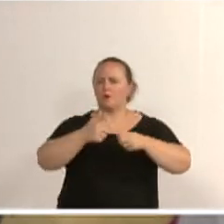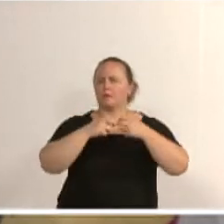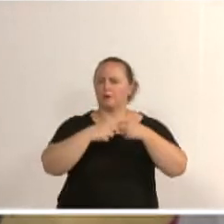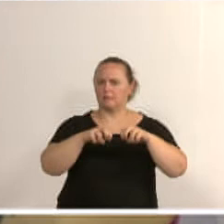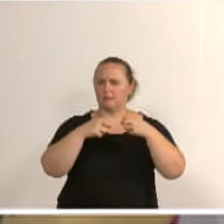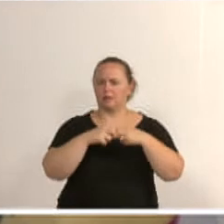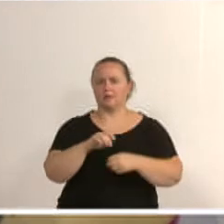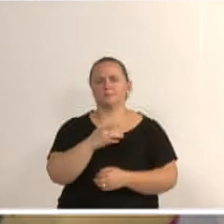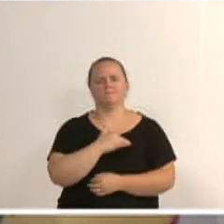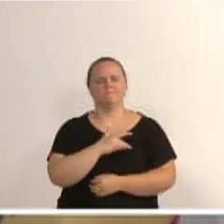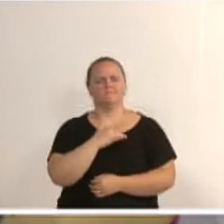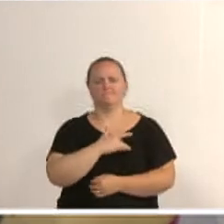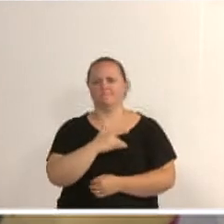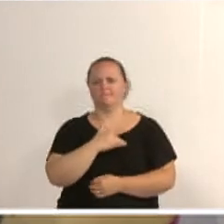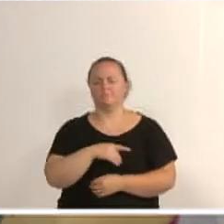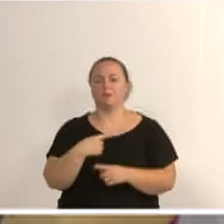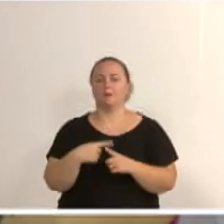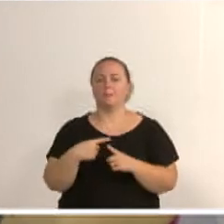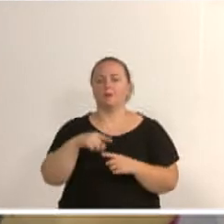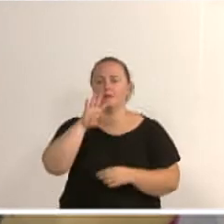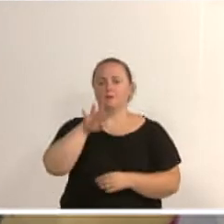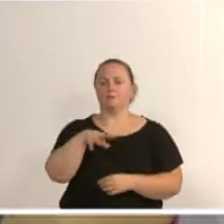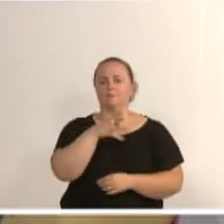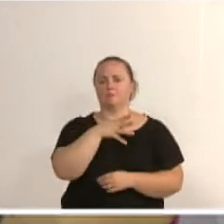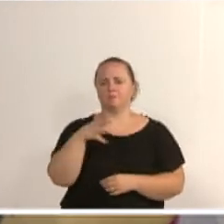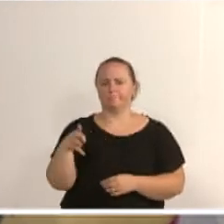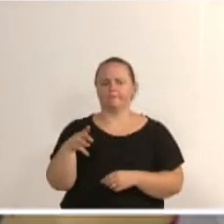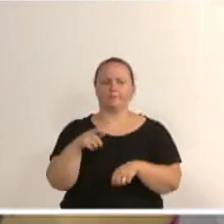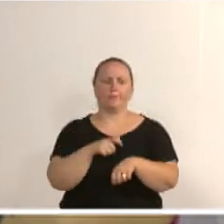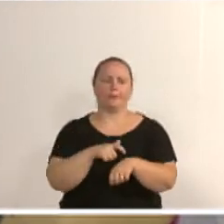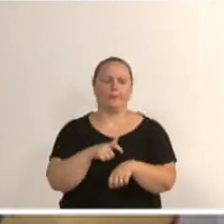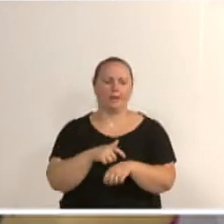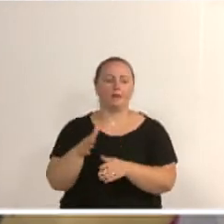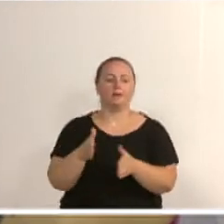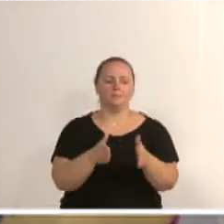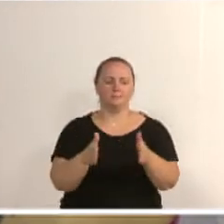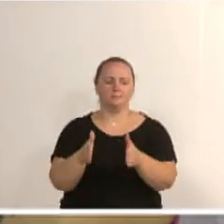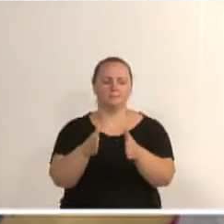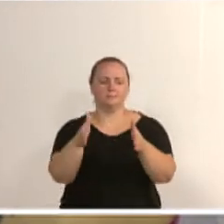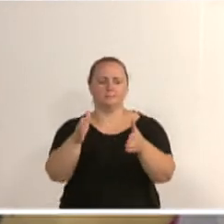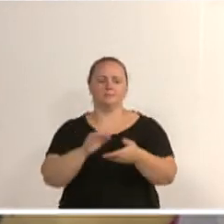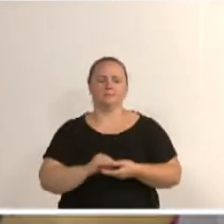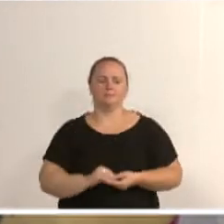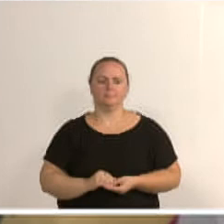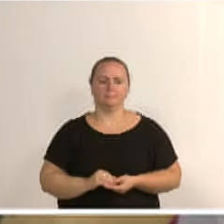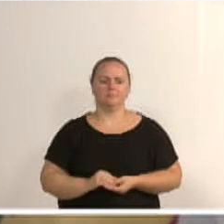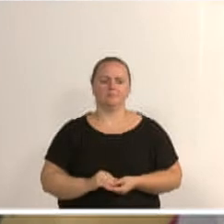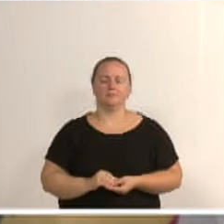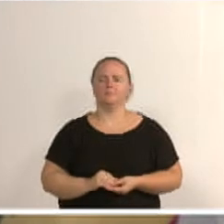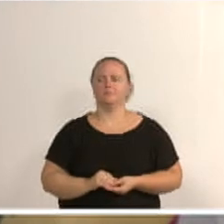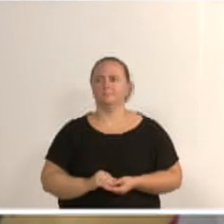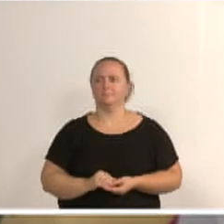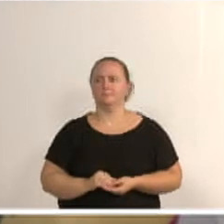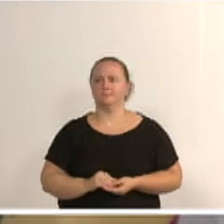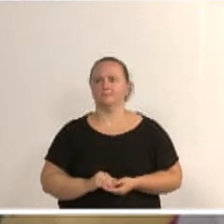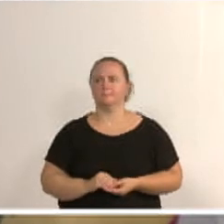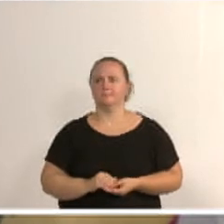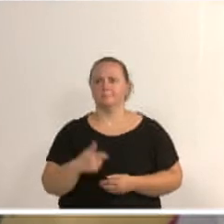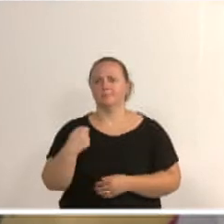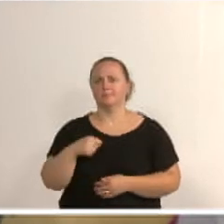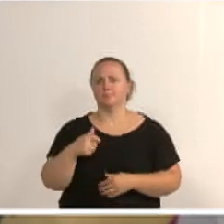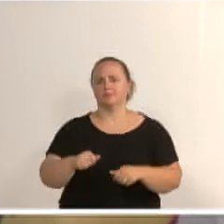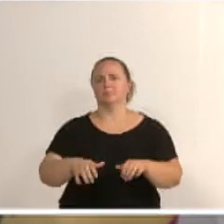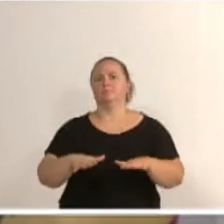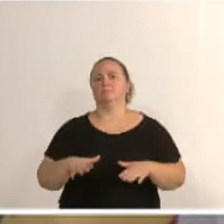que pena, porque para tratar das planilhas de horários e rotas e linhas, etc., e se fosse para discutir a qualidade, seria necessário muitas